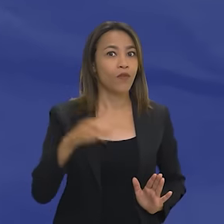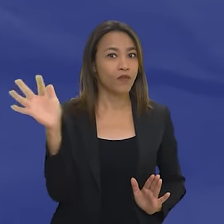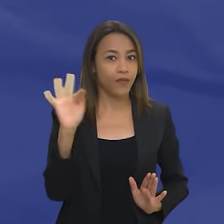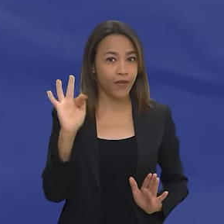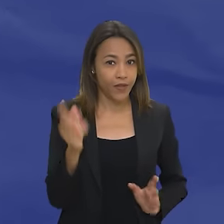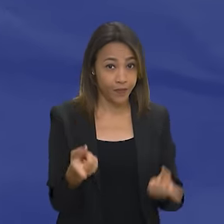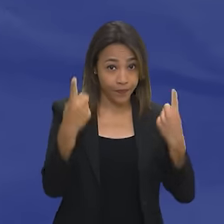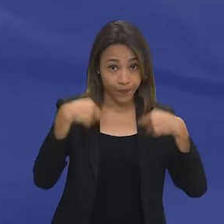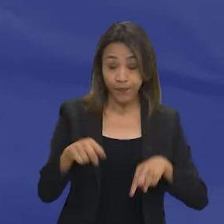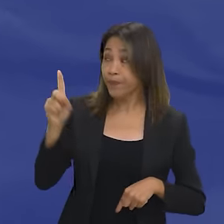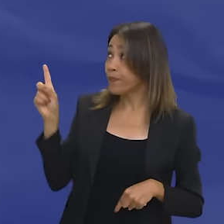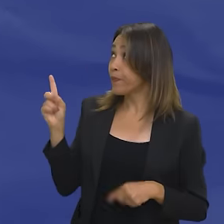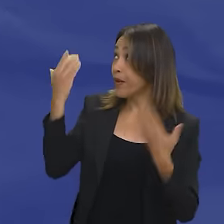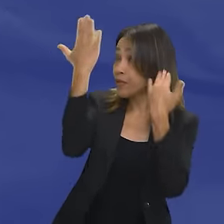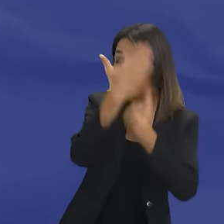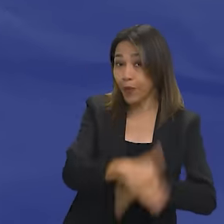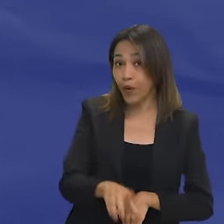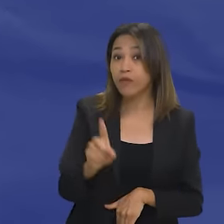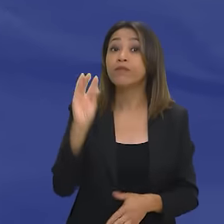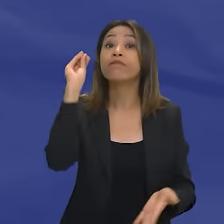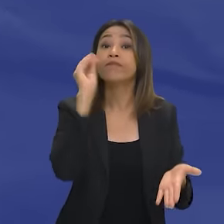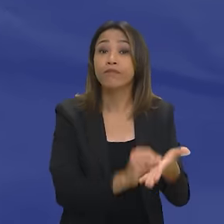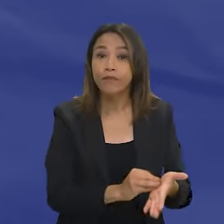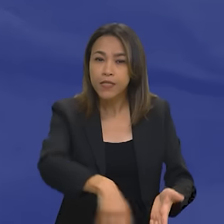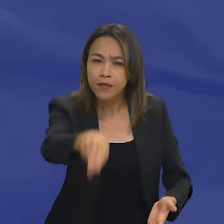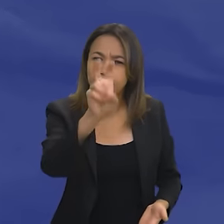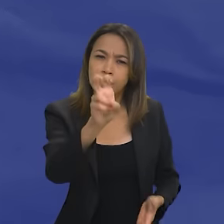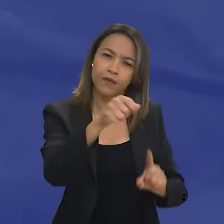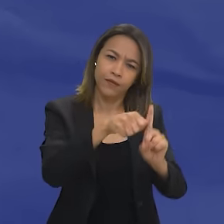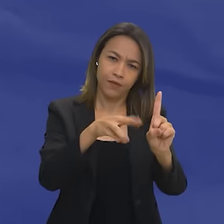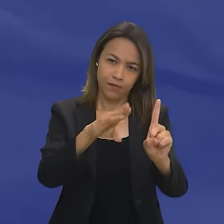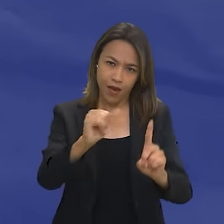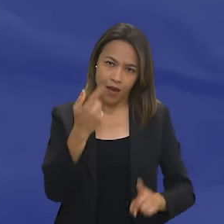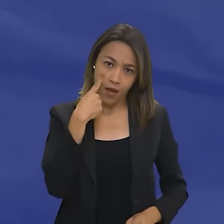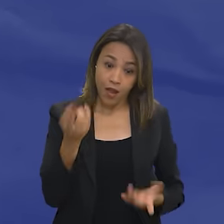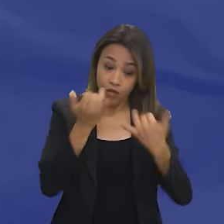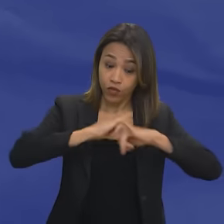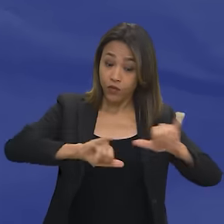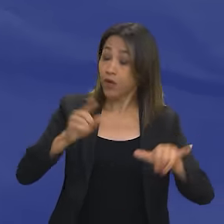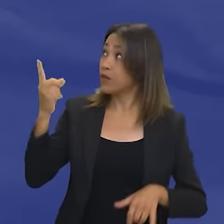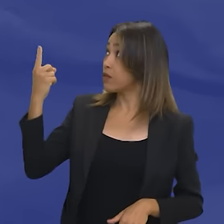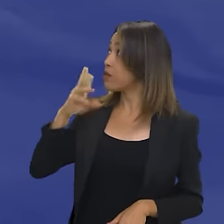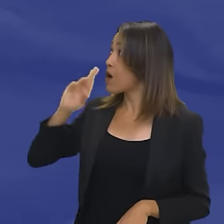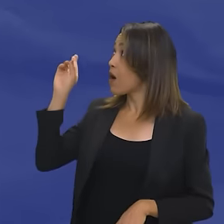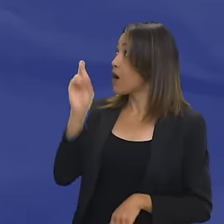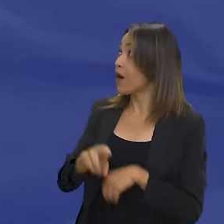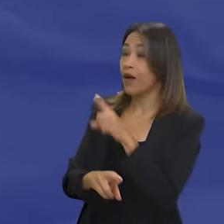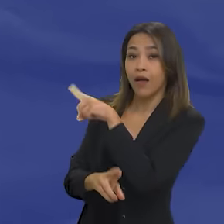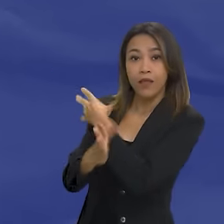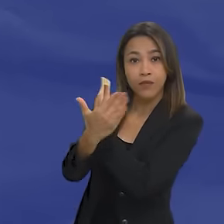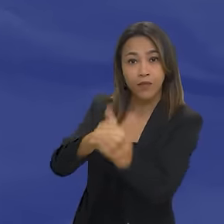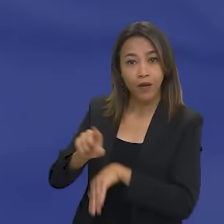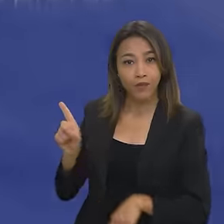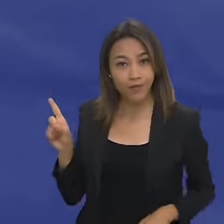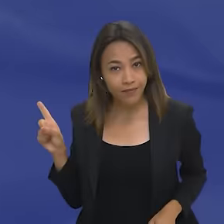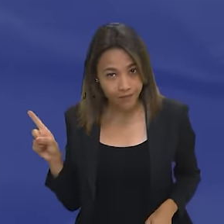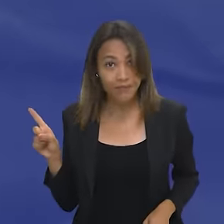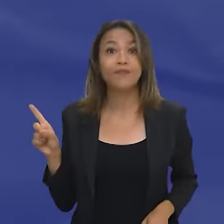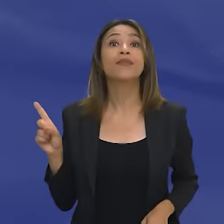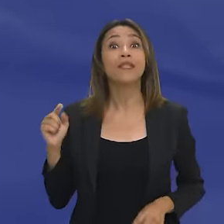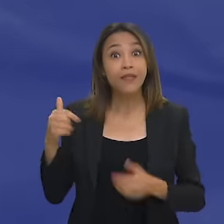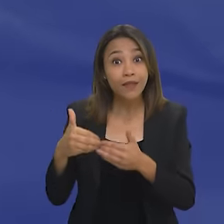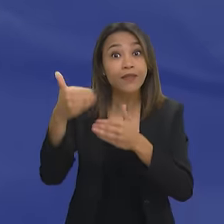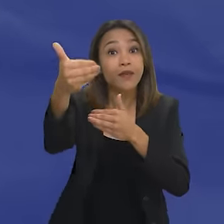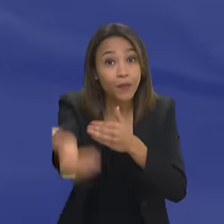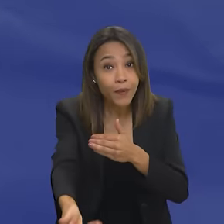fevereiro. A aplicação das provas está marcada para 5 de maio. A divulgação dos resultados das provas objetivas e